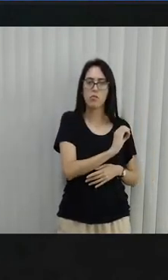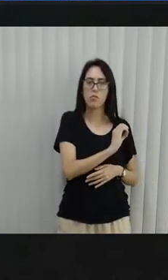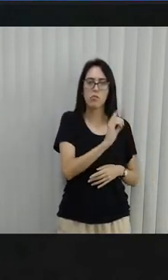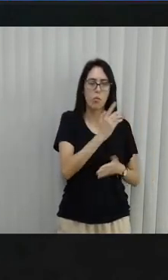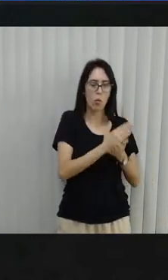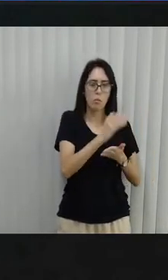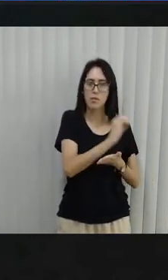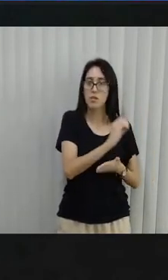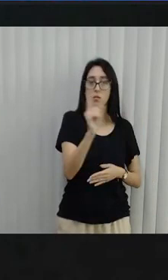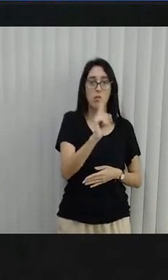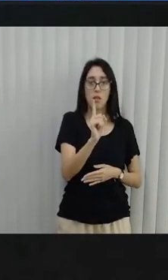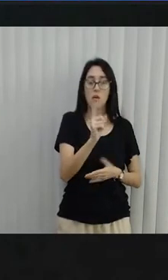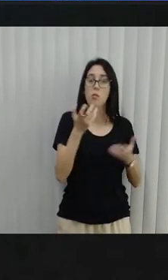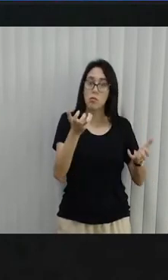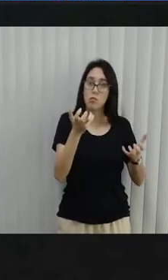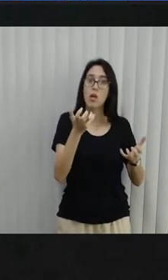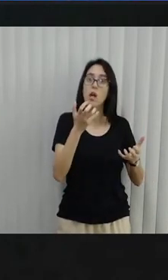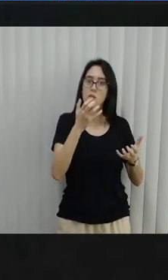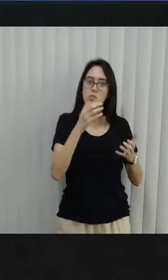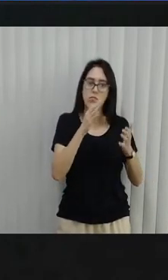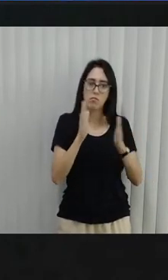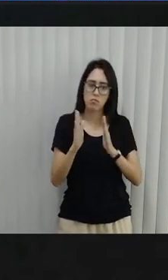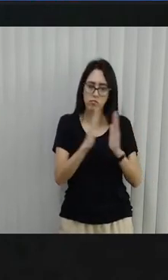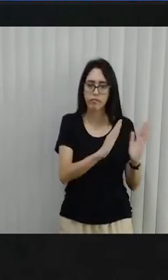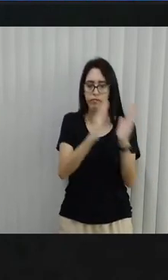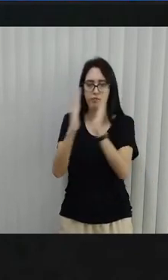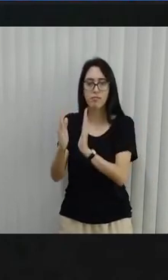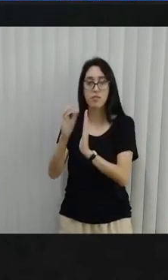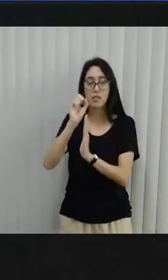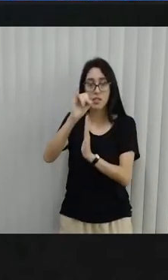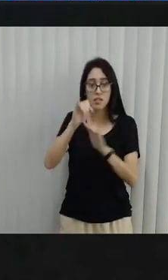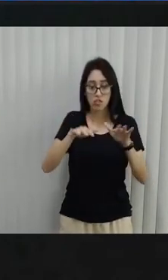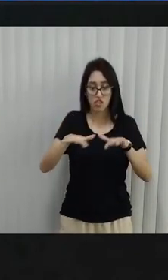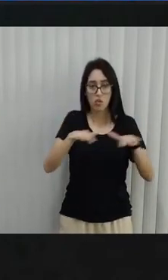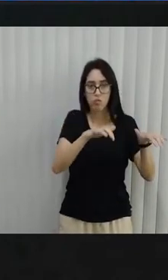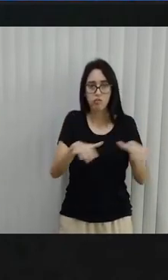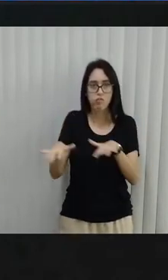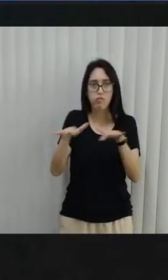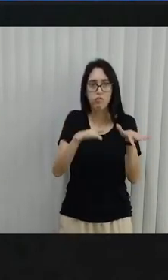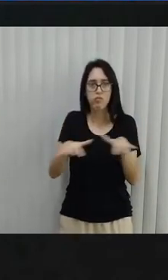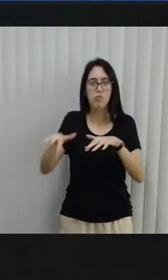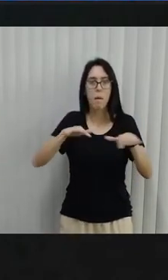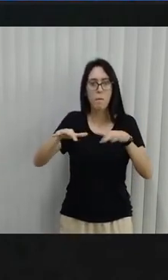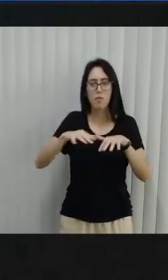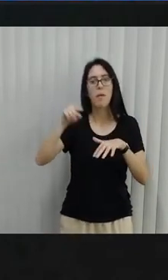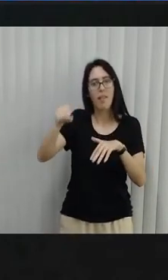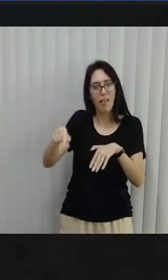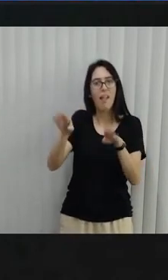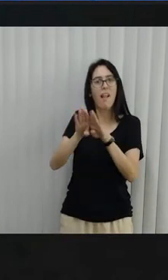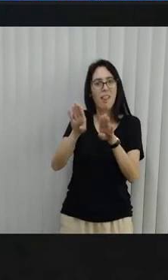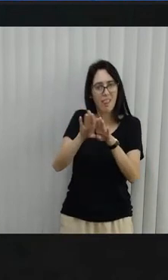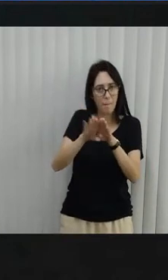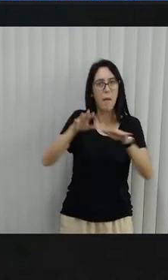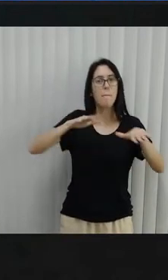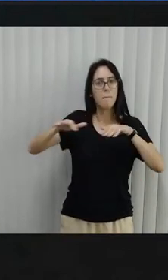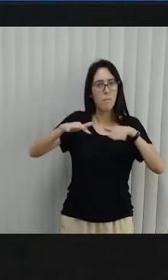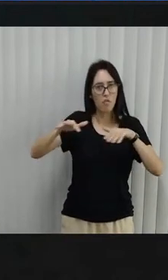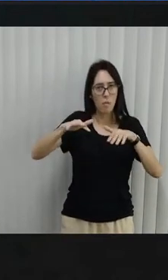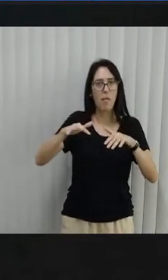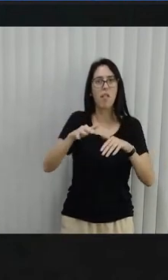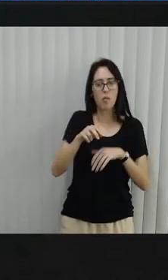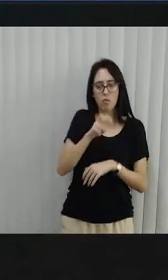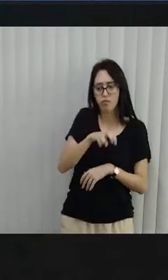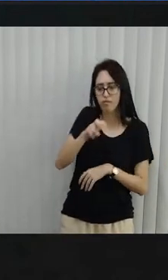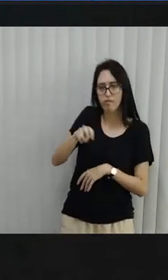posição zero. A gente quer jogar ele para o outro lado da tela, para quando o nosso chão se mover, ele também se movimente. Então, eu vou posicionar